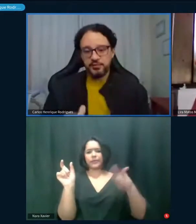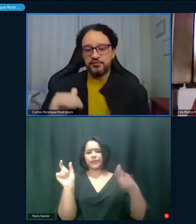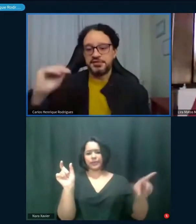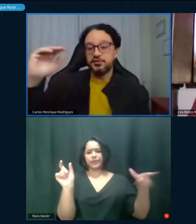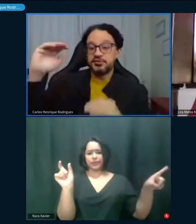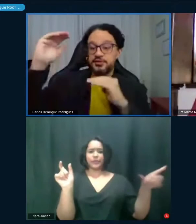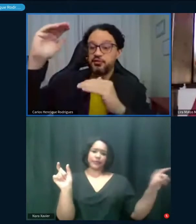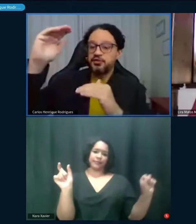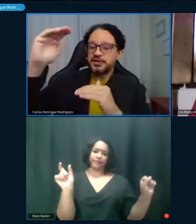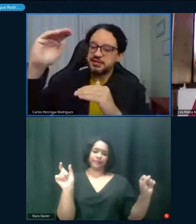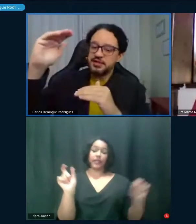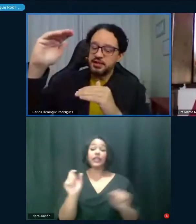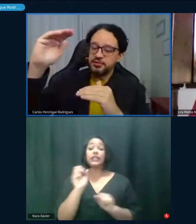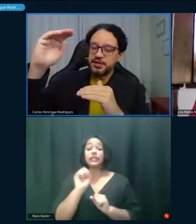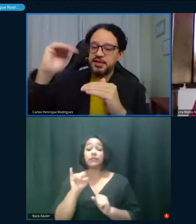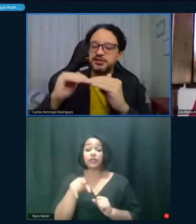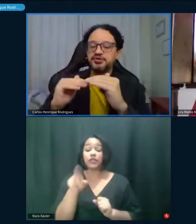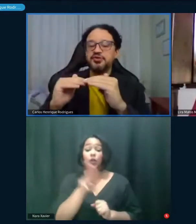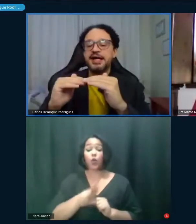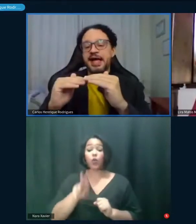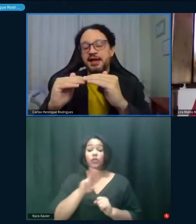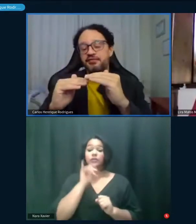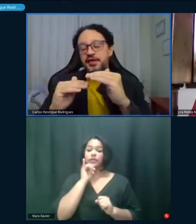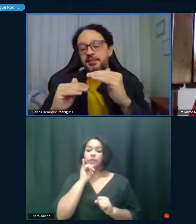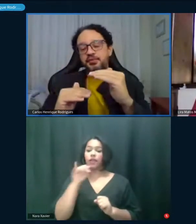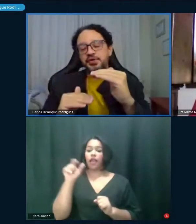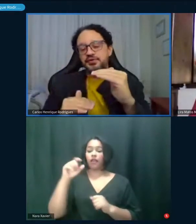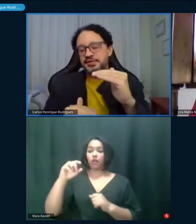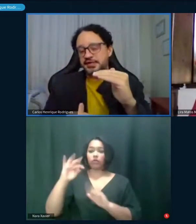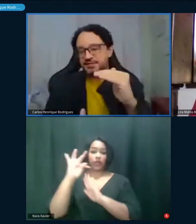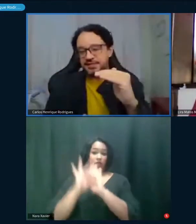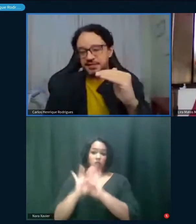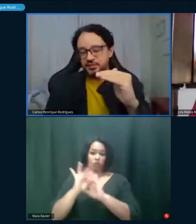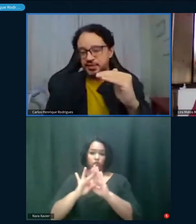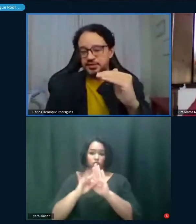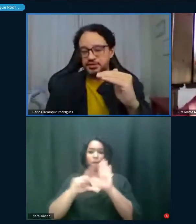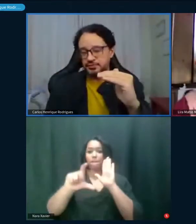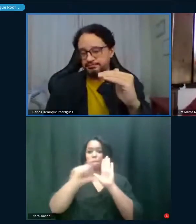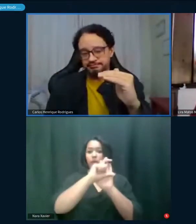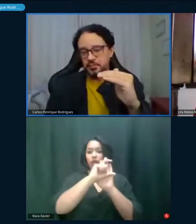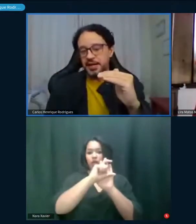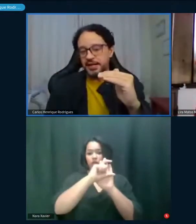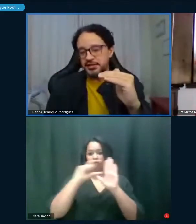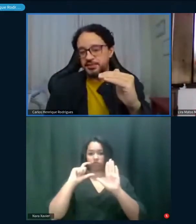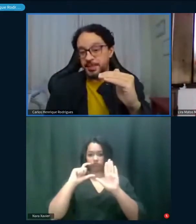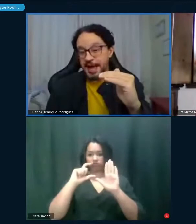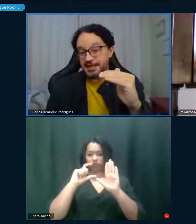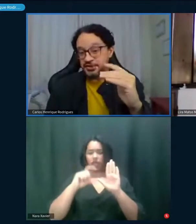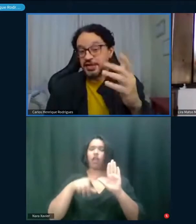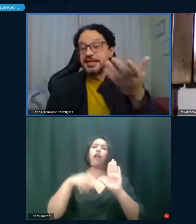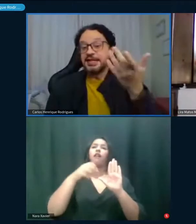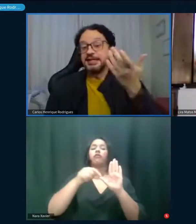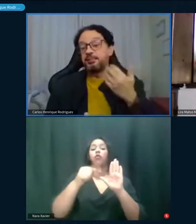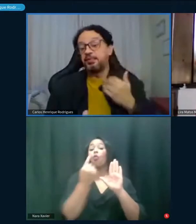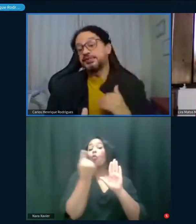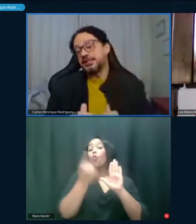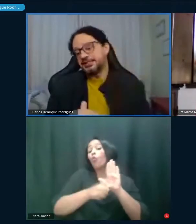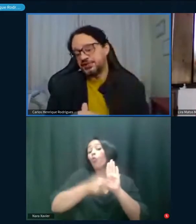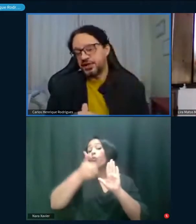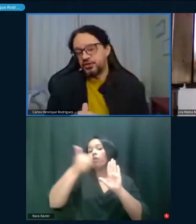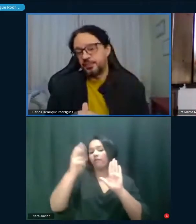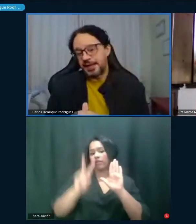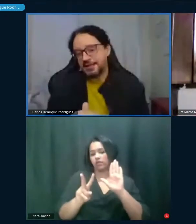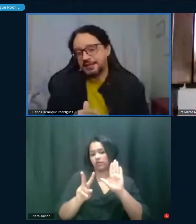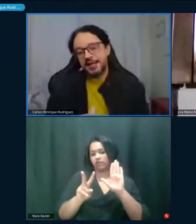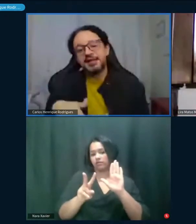por exemplo, você use muito a sigla num trecho, ela fica muito esquecida durante uma grande parte, e depois